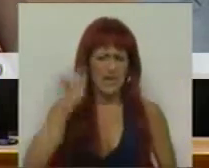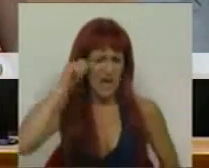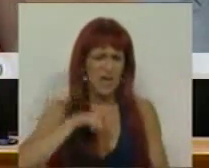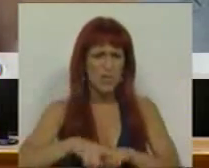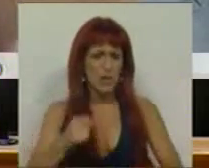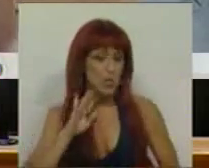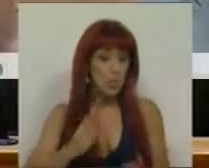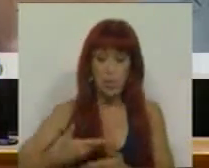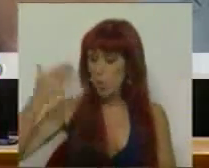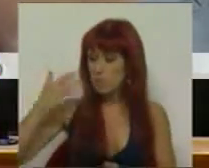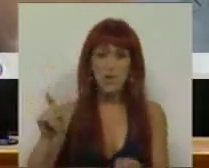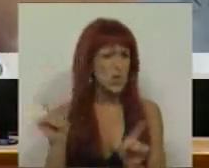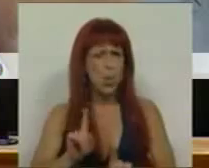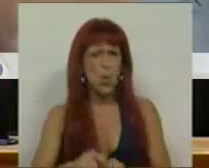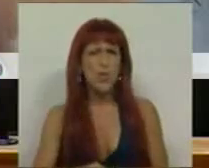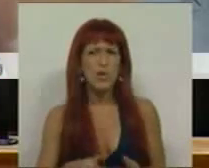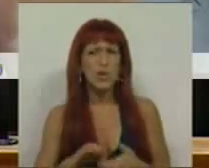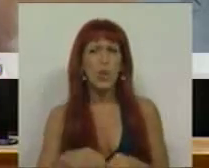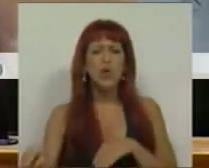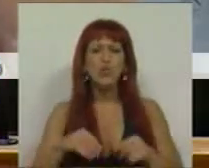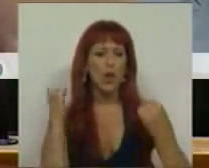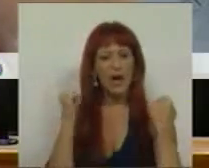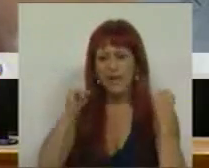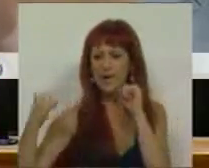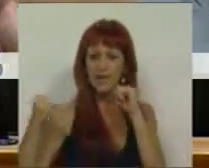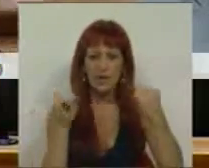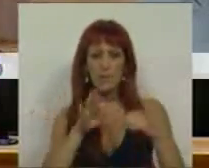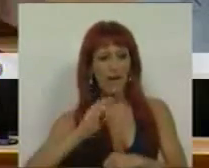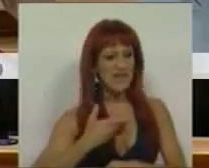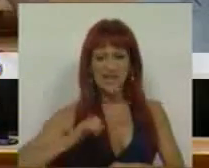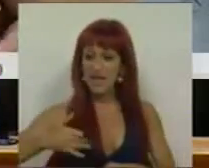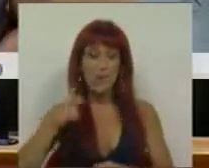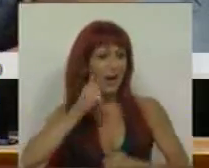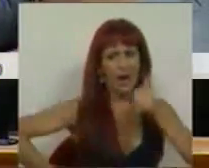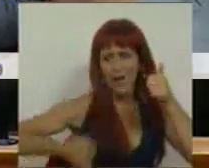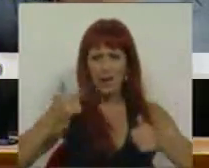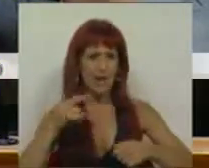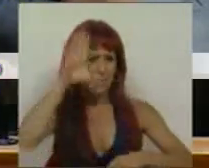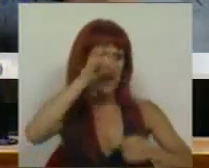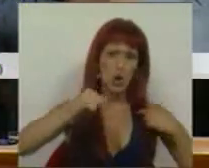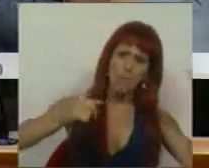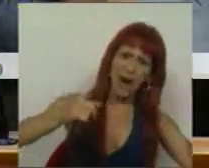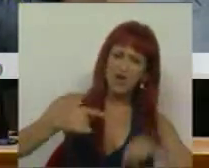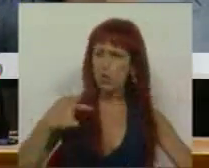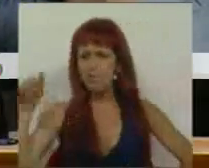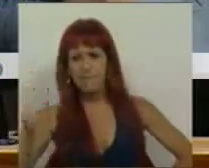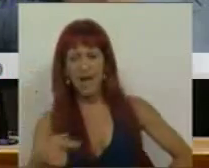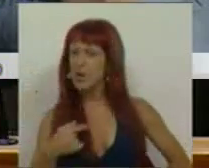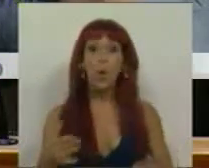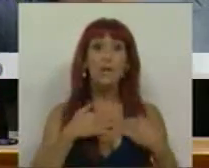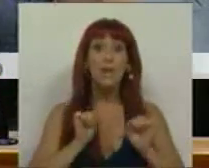crise política nos últimos dias. Não é o jogo de cadeiras entre o CDS e o PSD a ver quem ganha mais ministros. Não. A